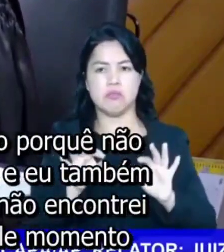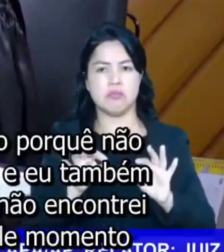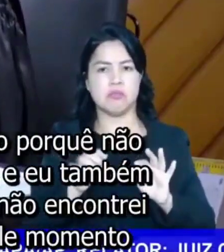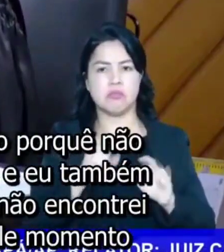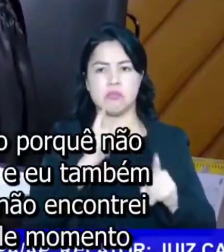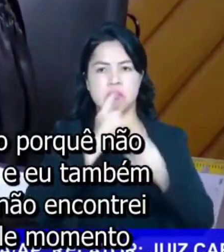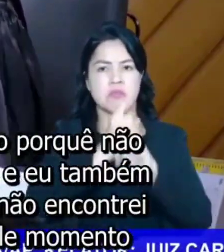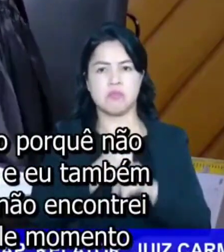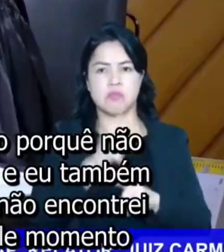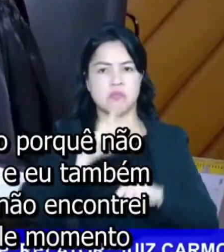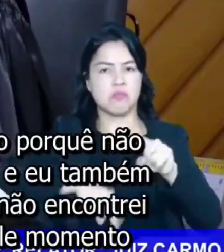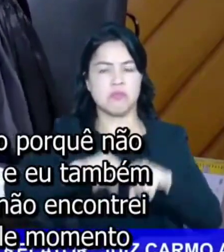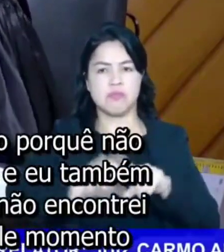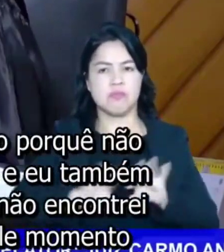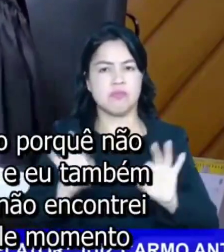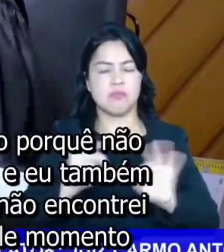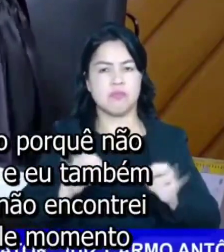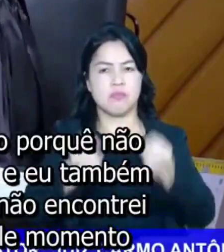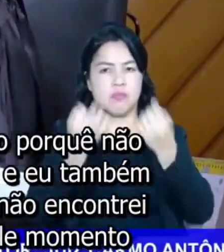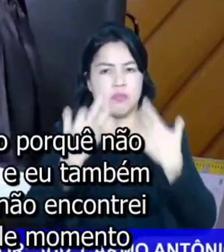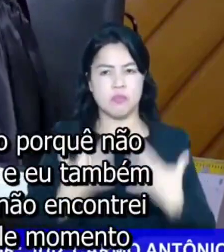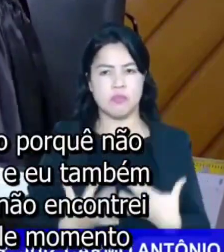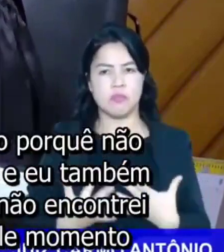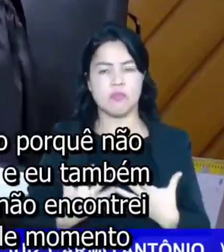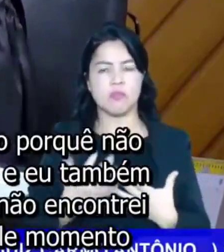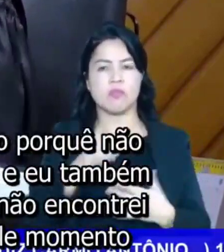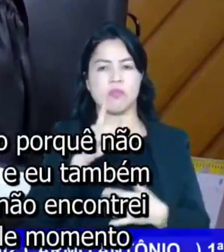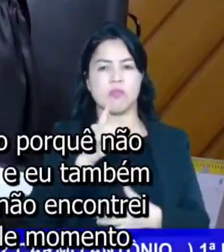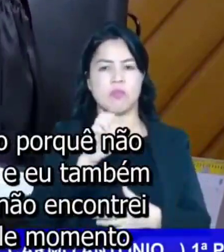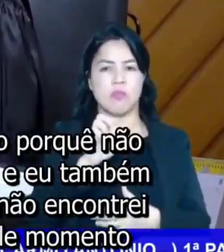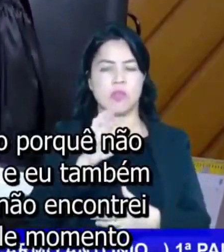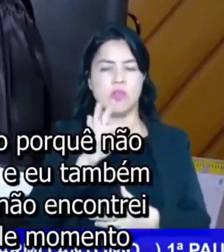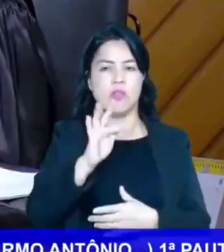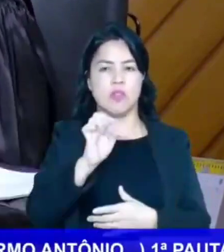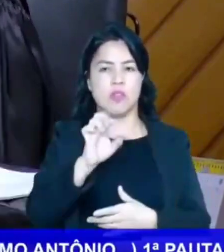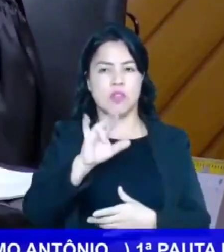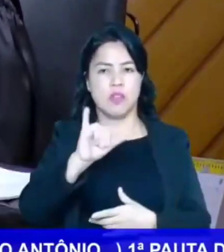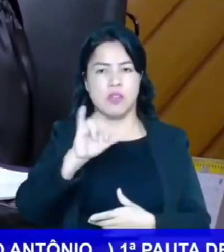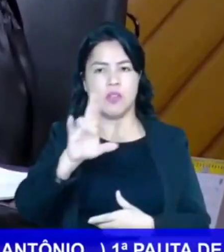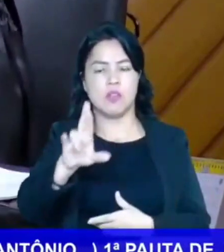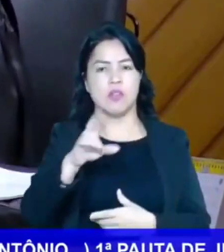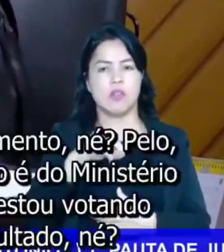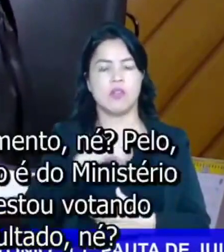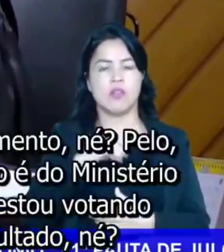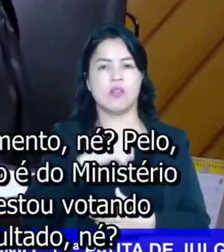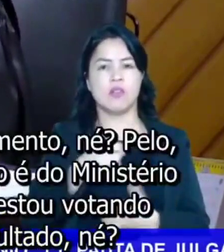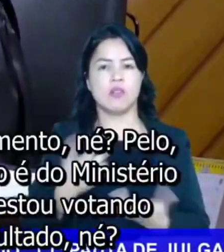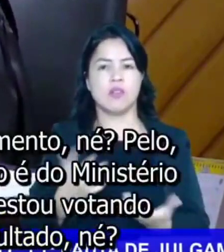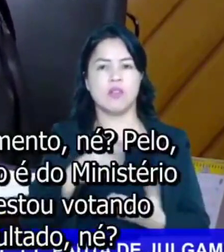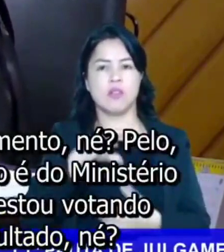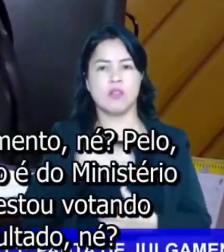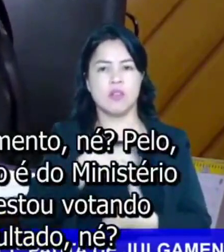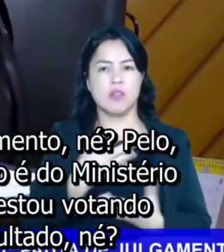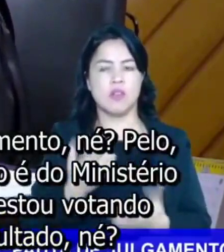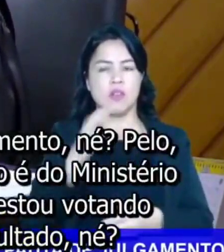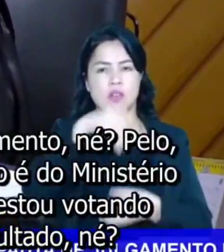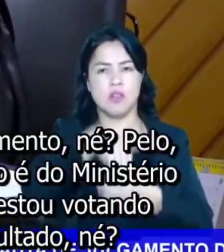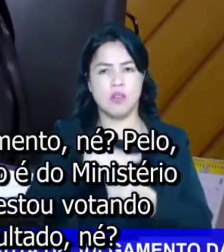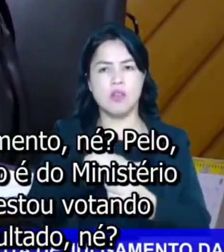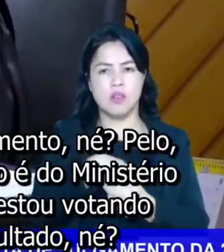os elementos aptos a deferir aquela medida naquele momento, de maneira que eu voto